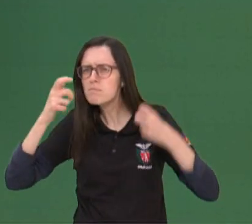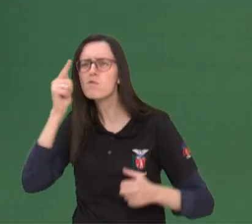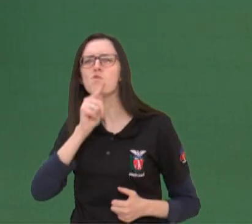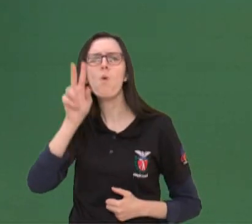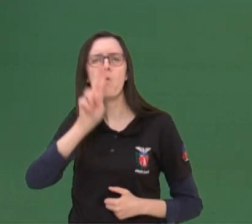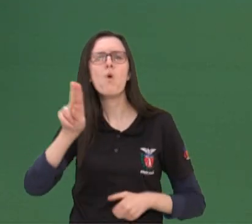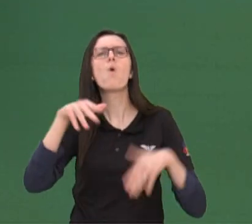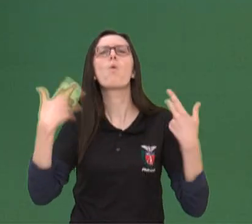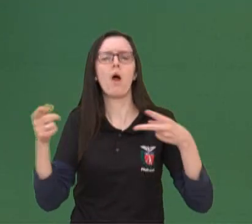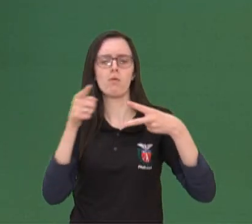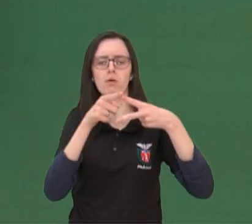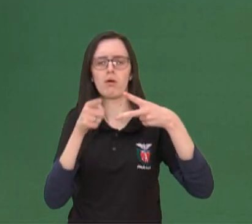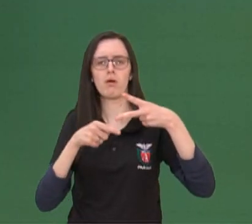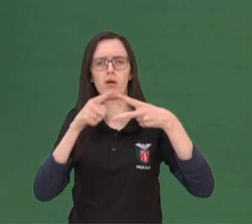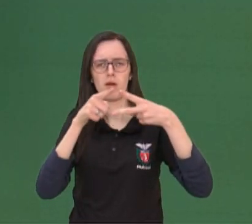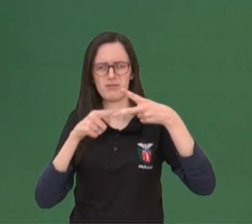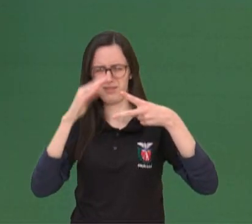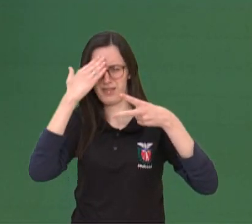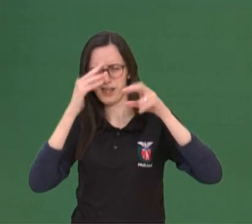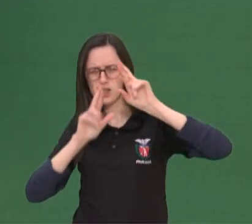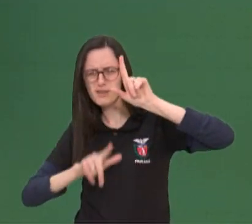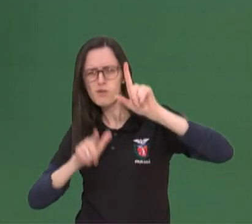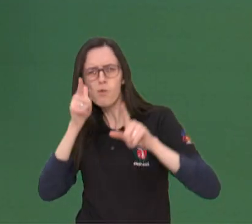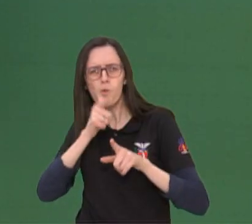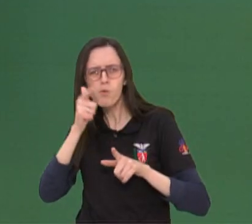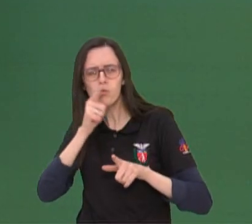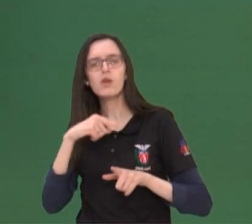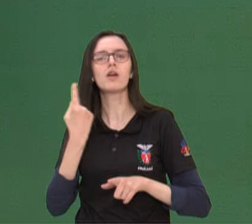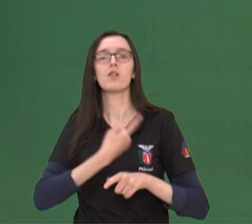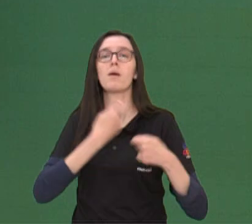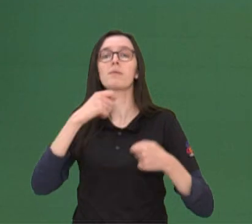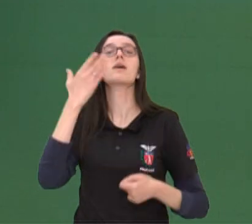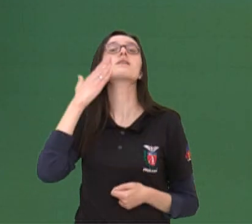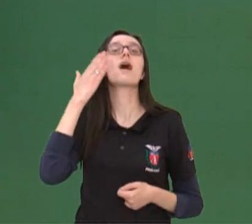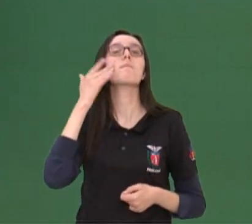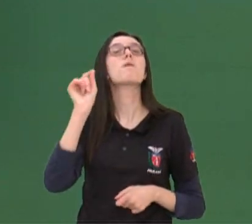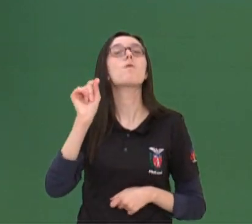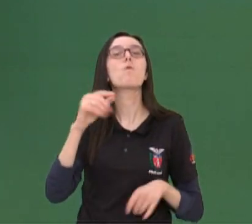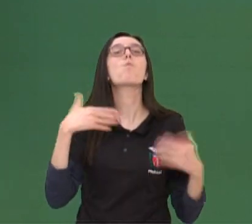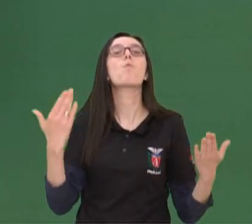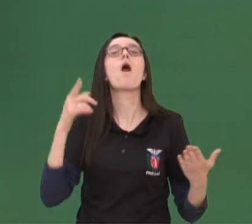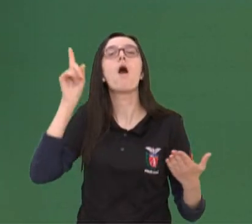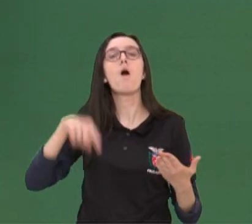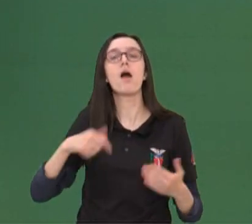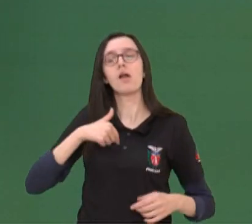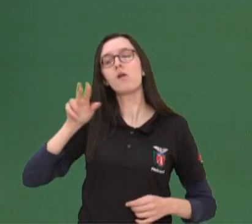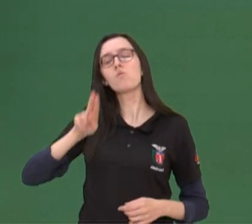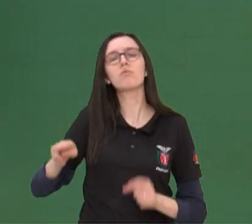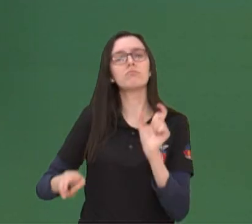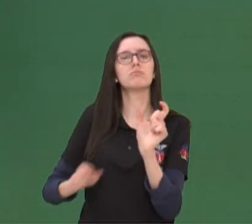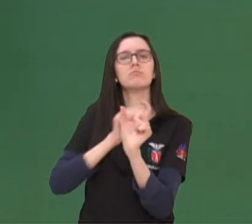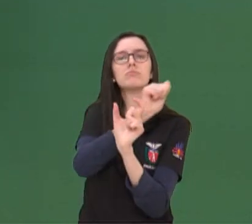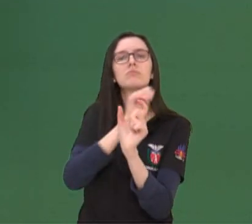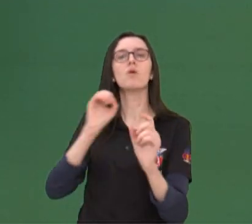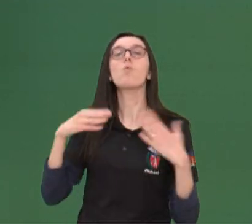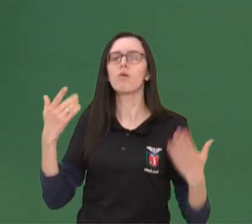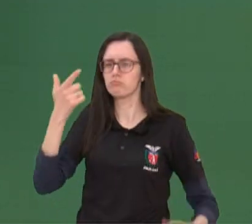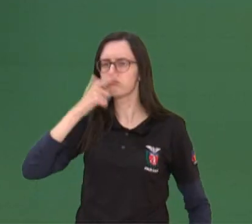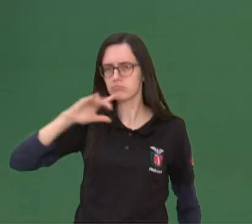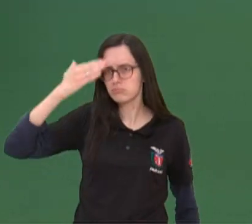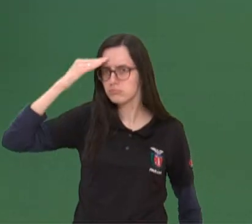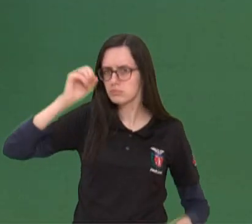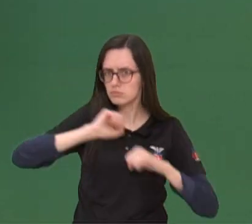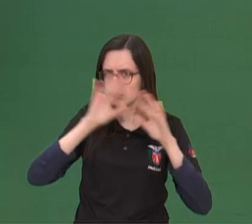de quando eu defino e quando eu indefino para a gente saber aqui, ó, qual artigo eu vou utilizar? Entenderam